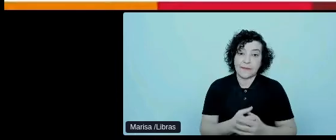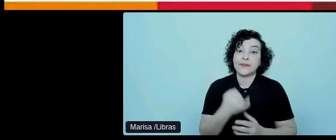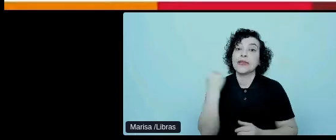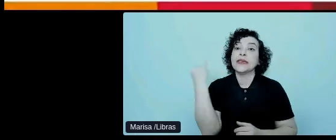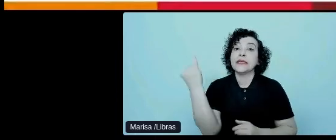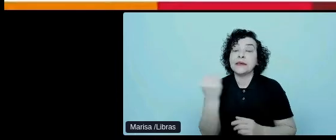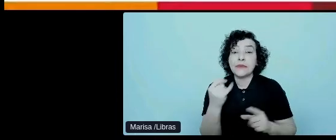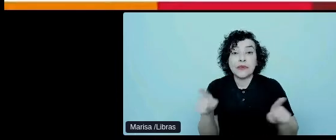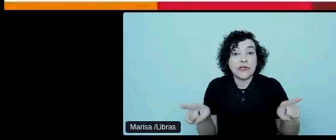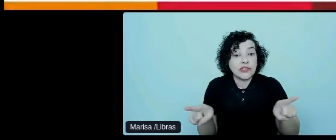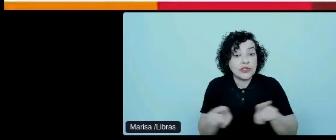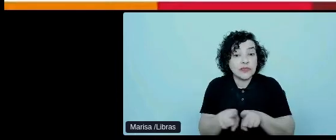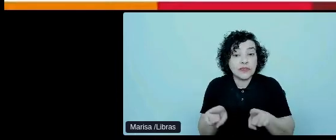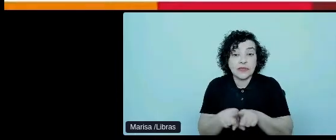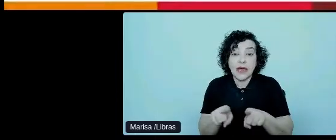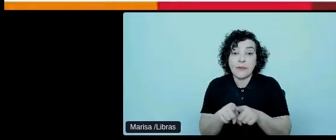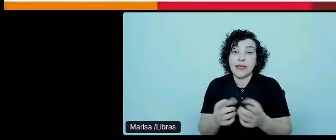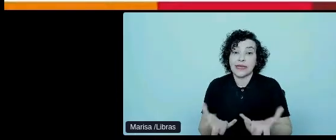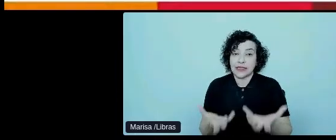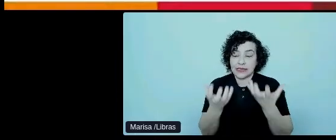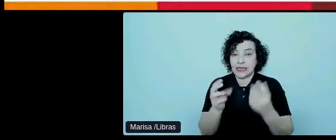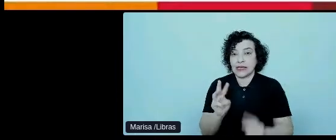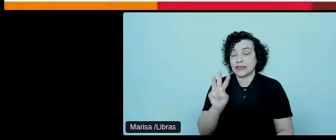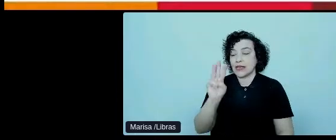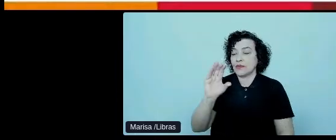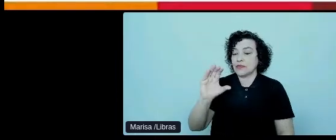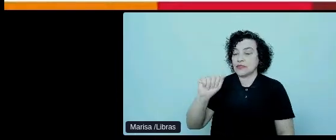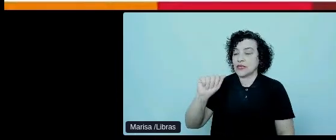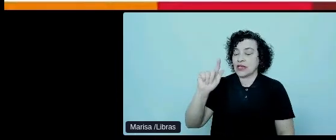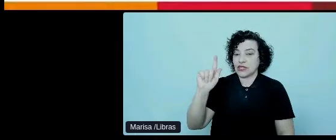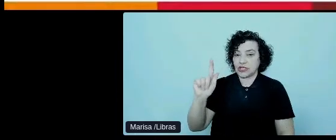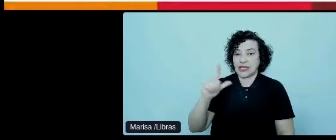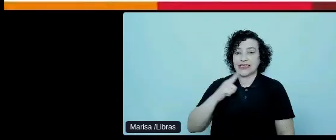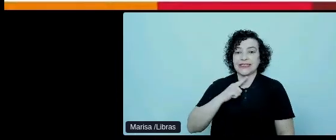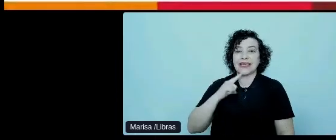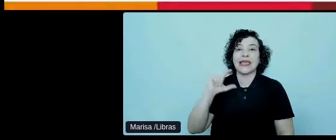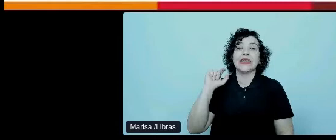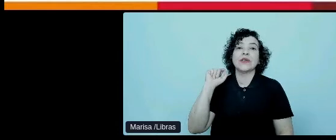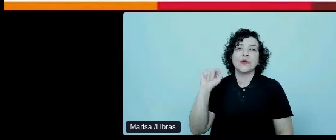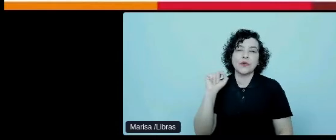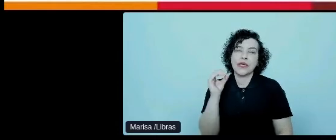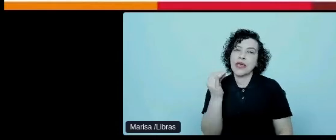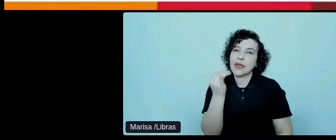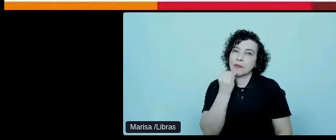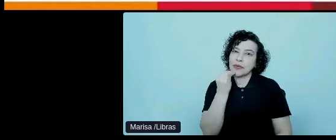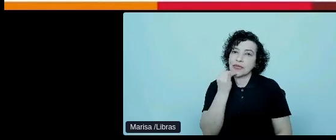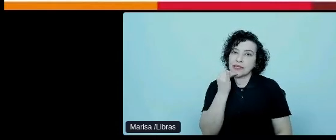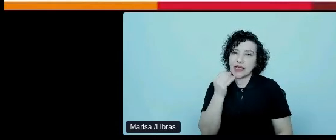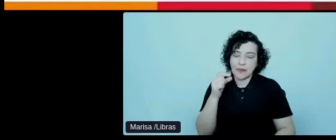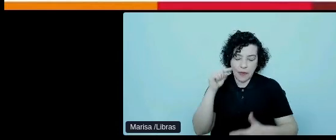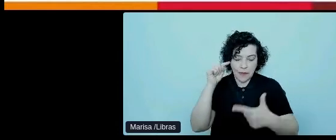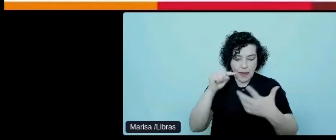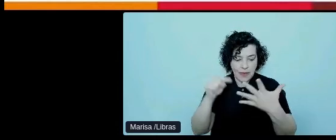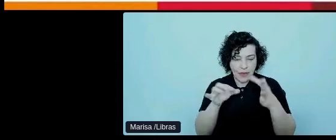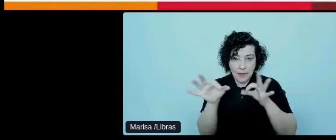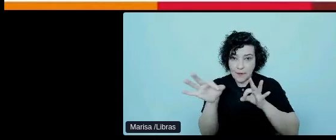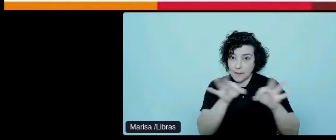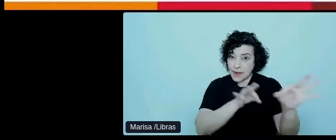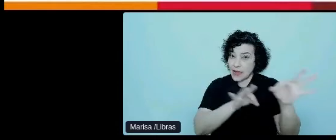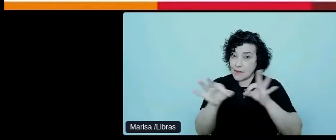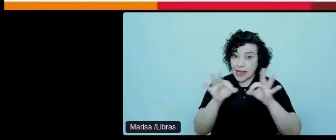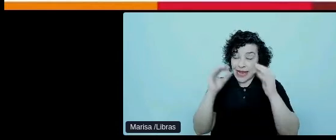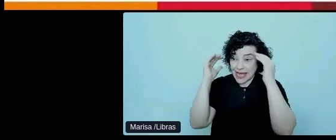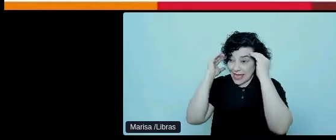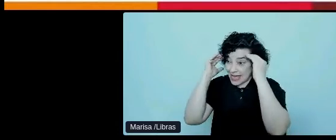eles querem que a WCAG tenha equidade nos critérios de sucesso para as diferentes deficiências. Por